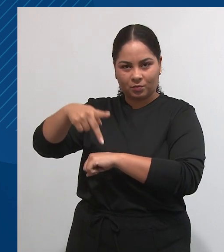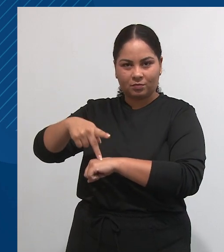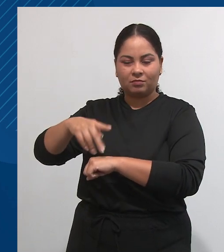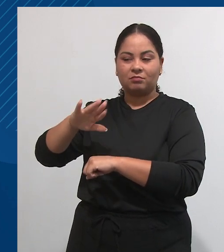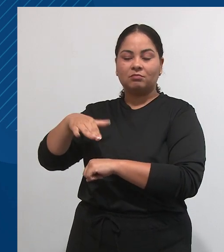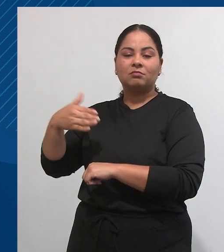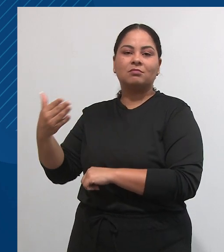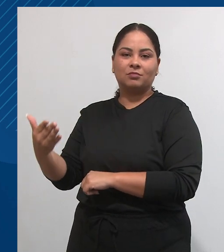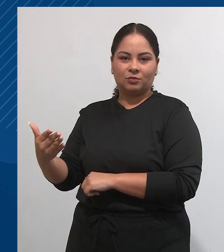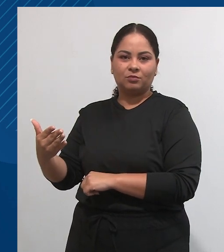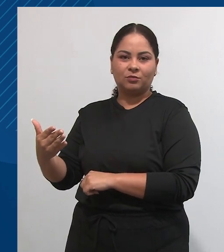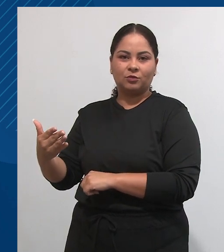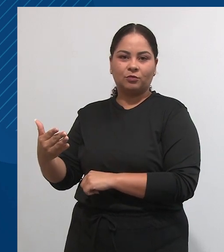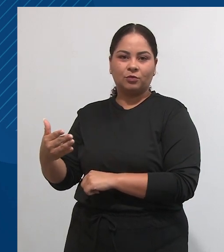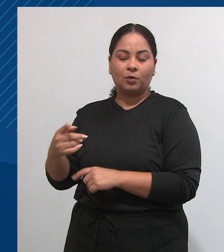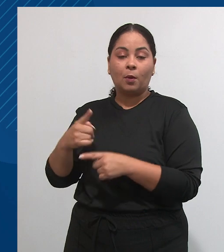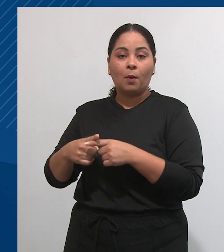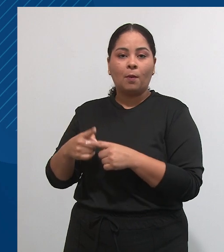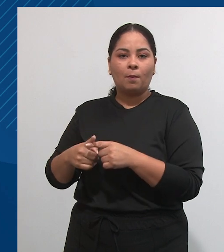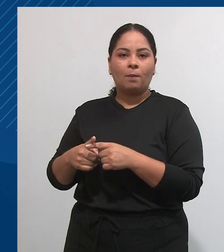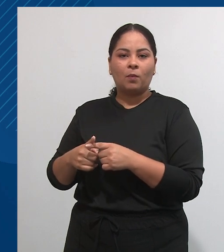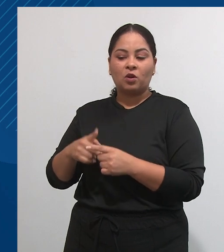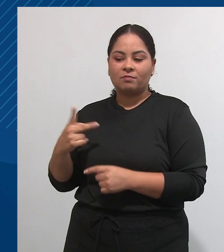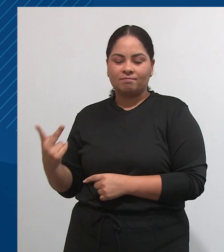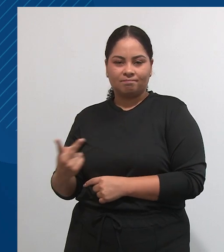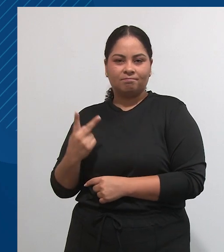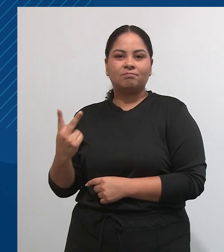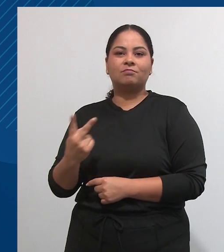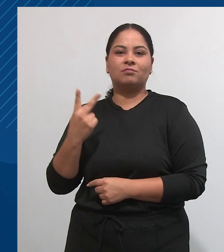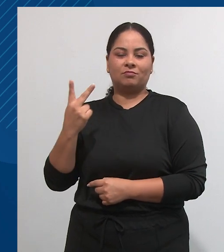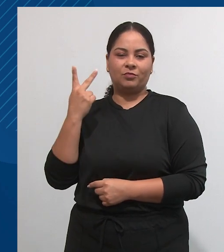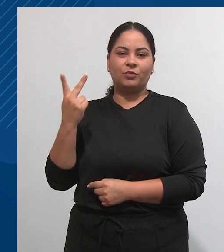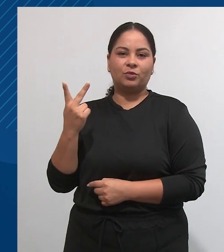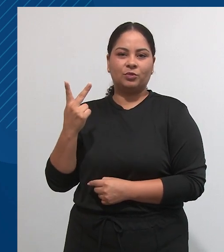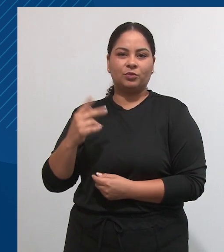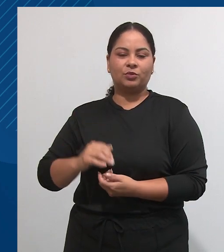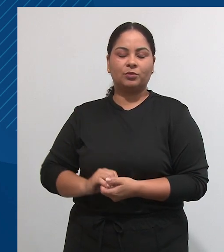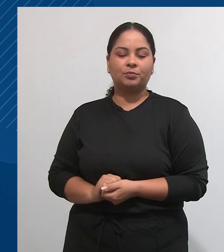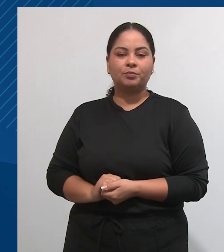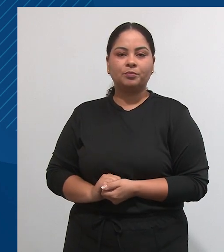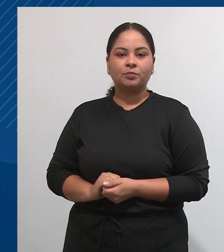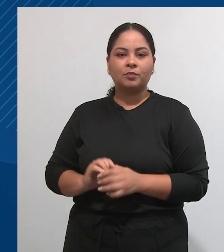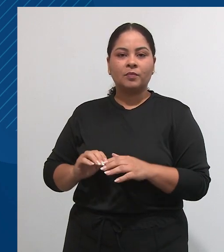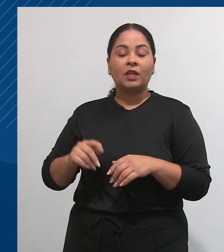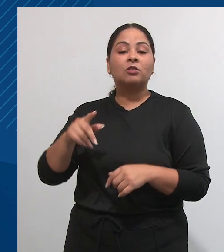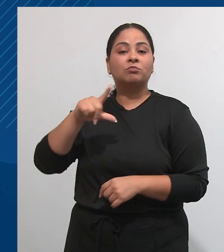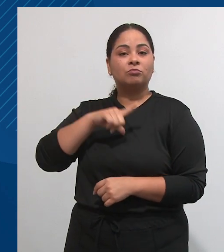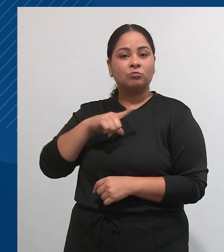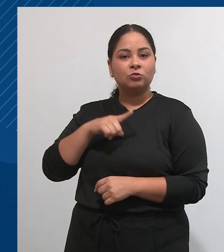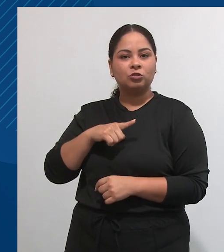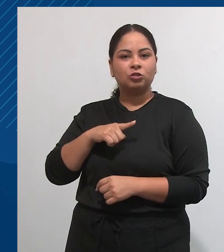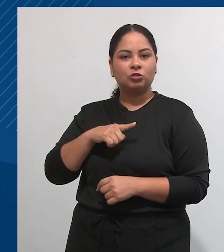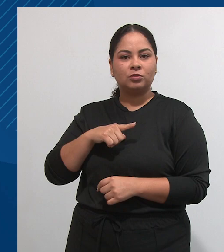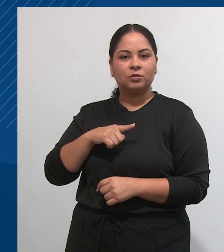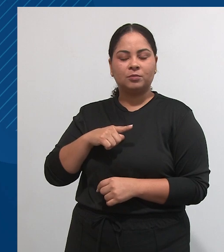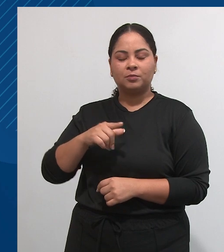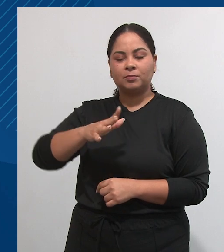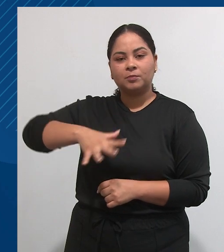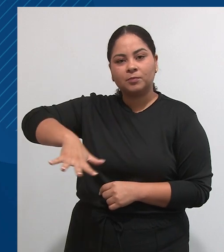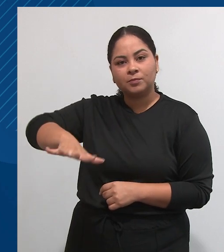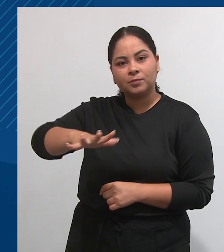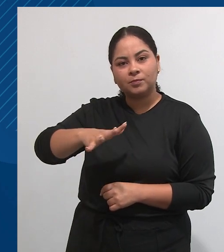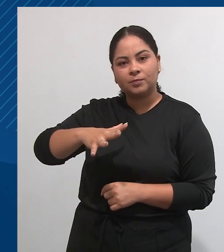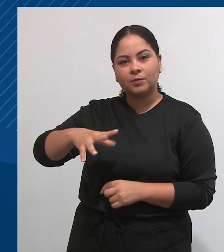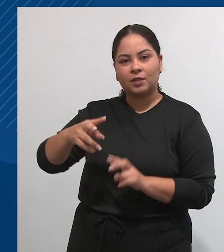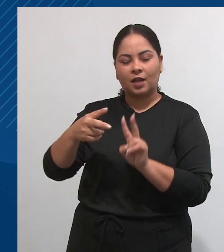né? Então, os muros, eles não contavam que os muros estivessem ali. Então, a